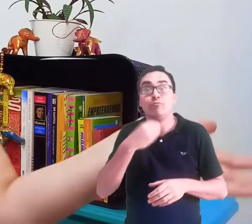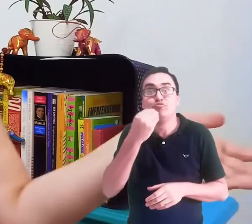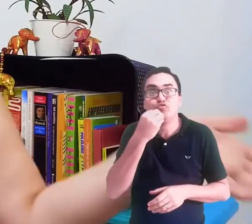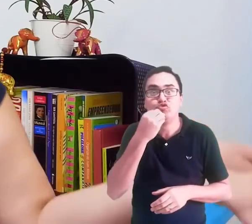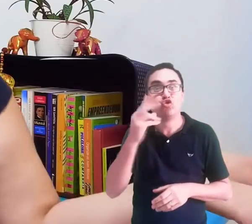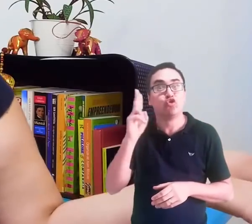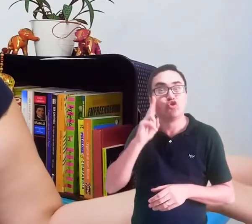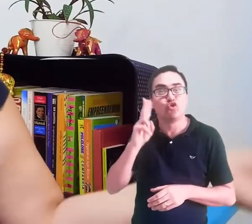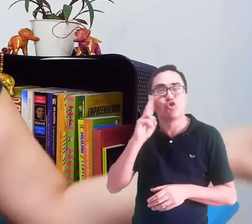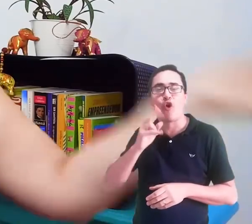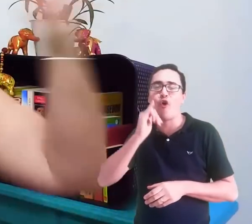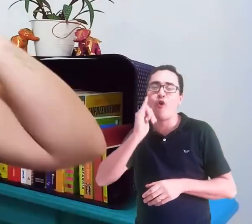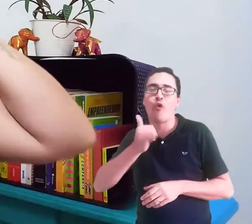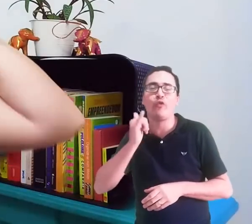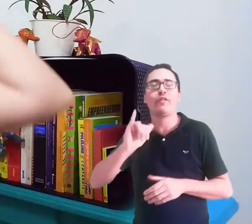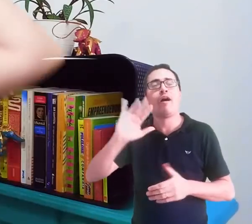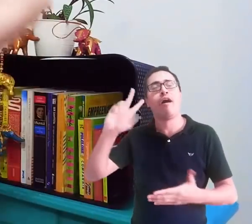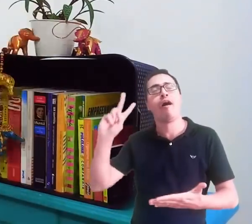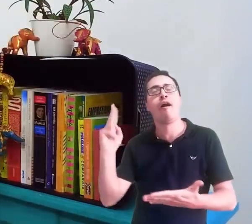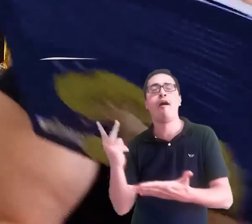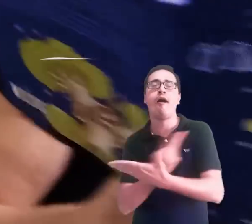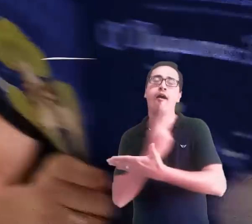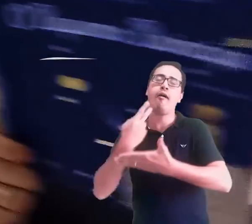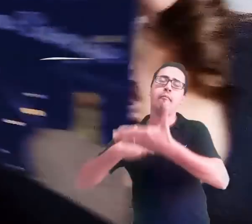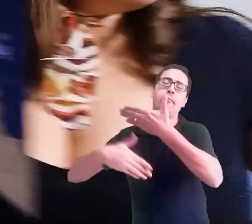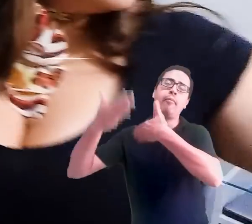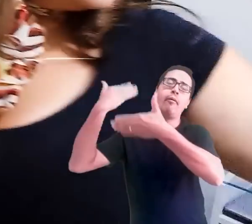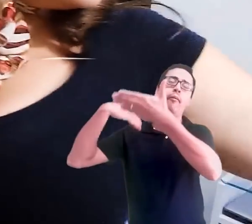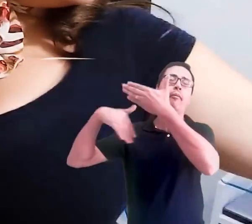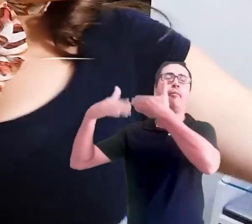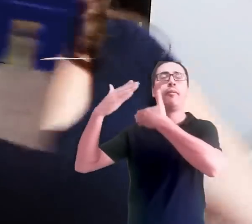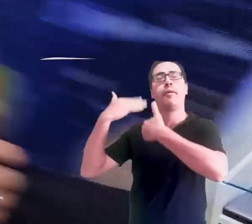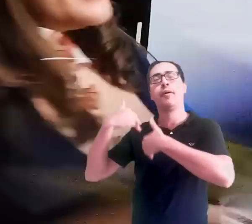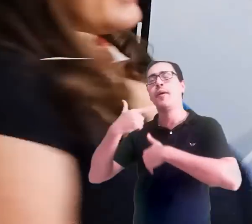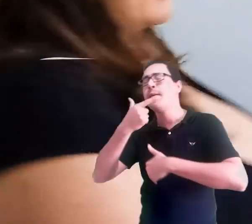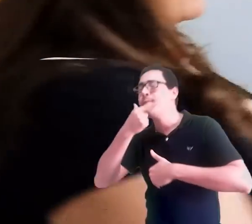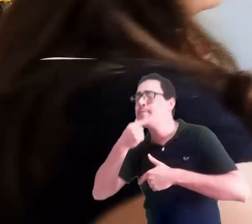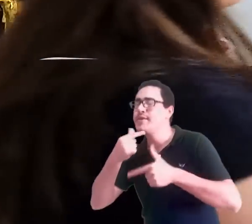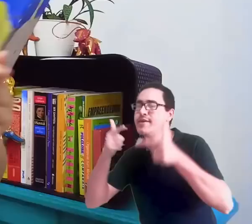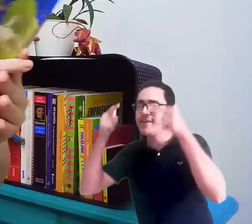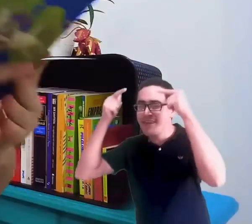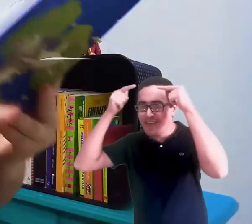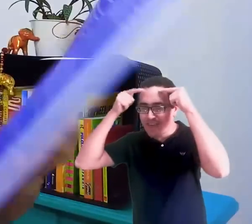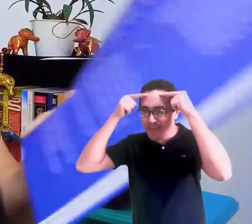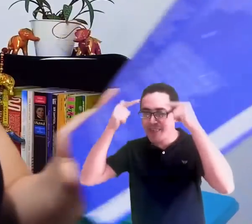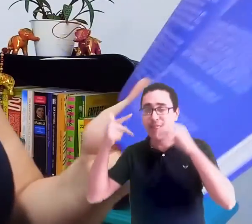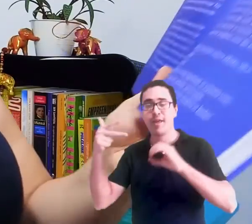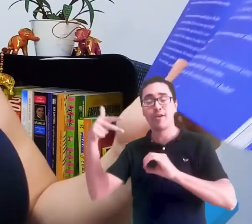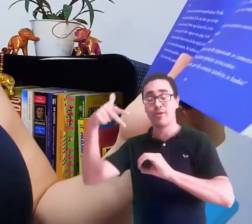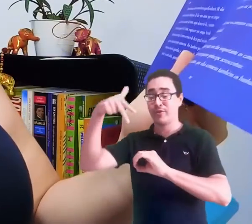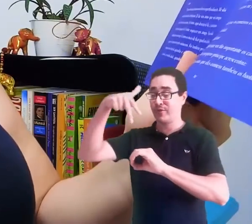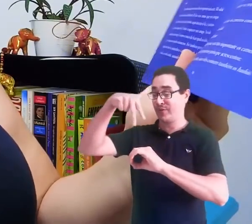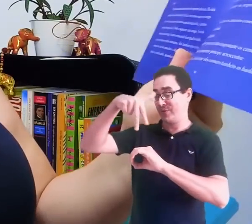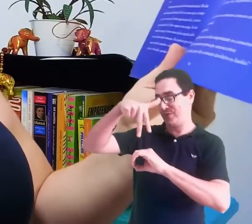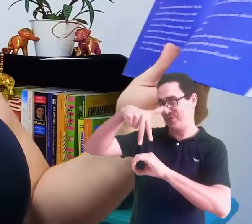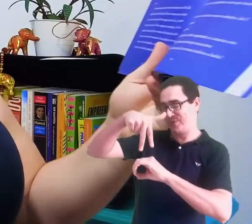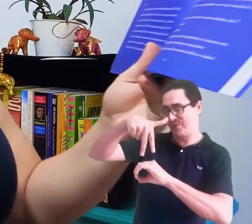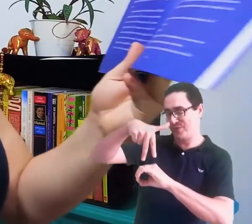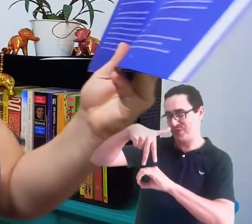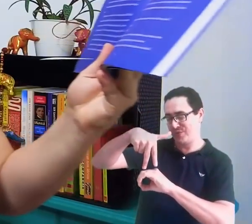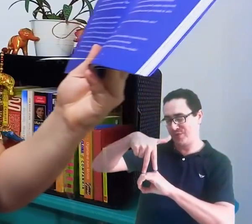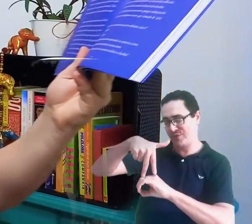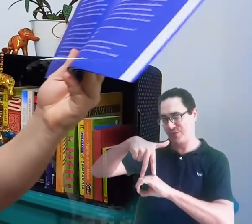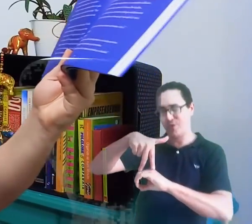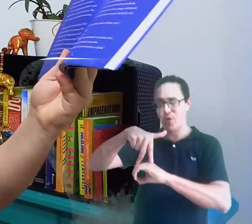dos contos de fadas. Gostaria de dizer, era uma vez um pequeno príncipe que habitava